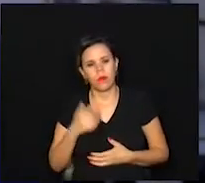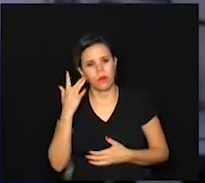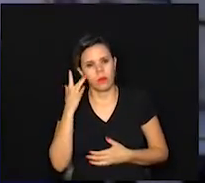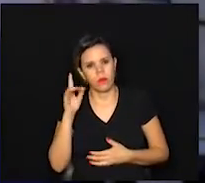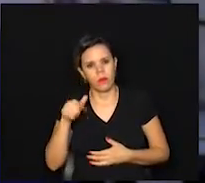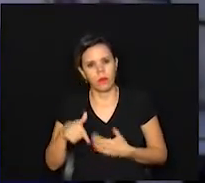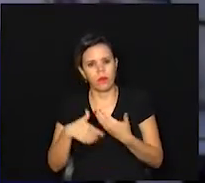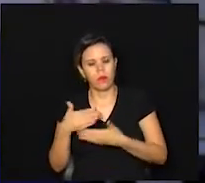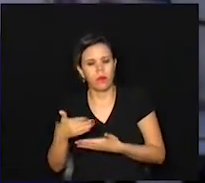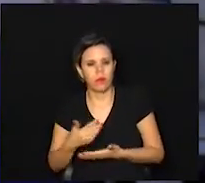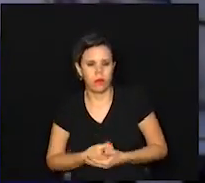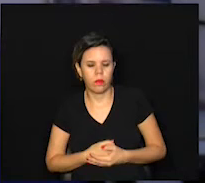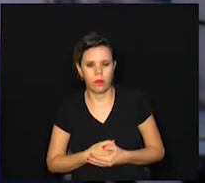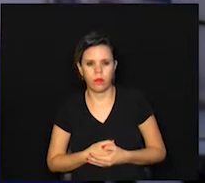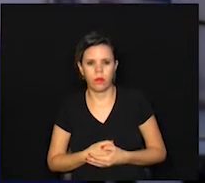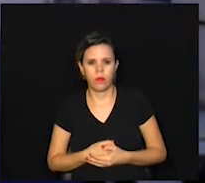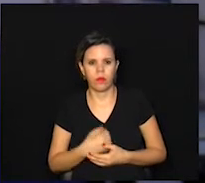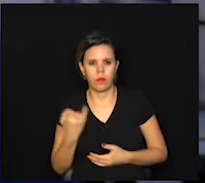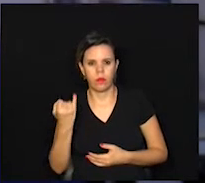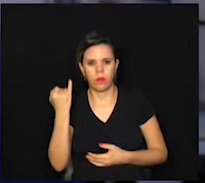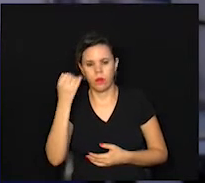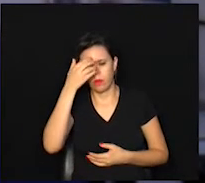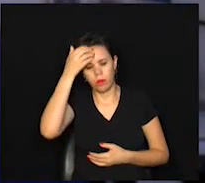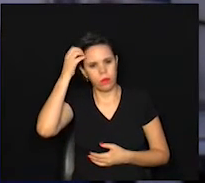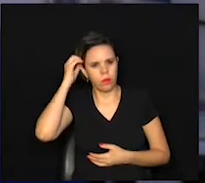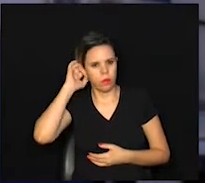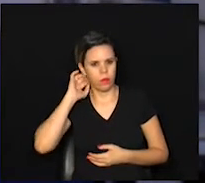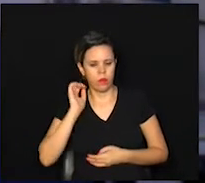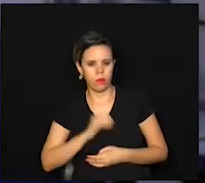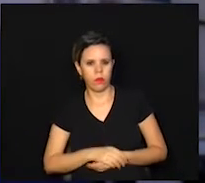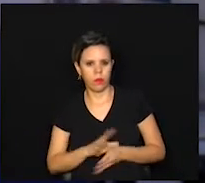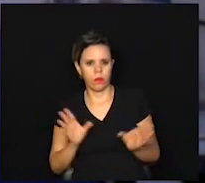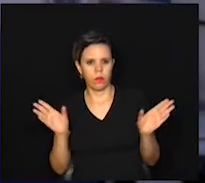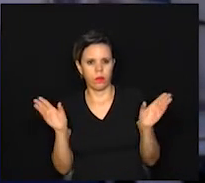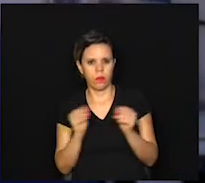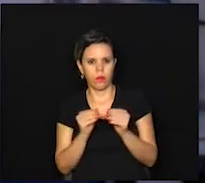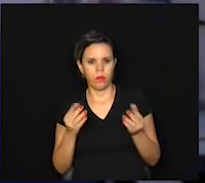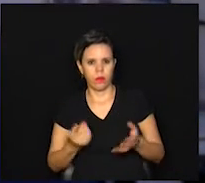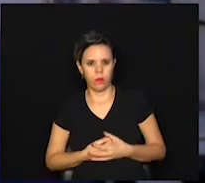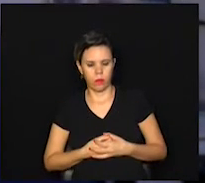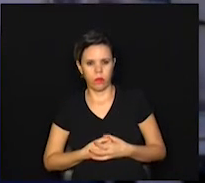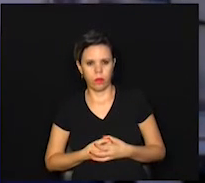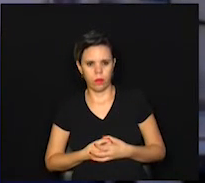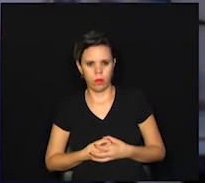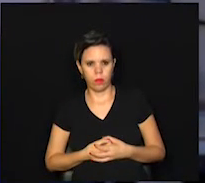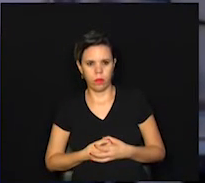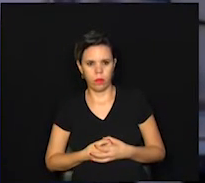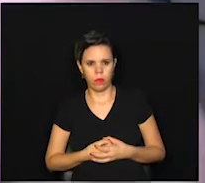um processo muito rico e importante. E, por fim, né,